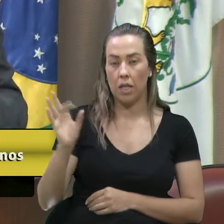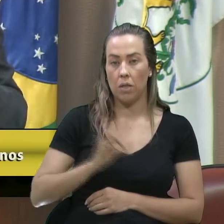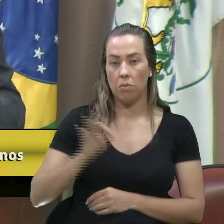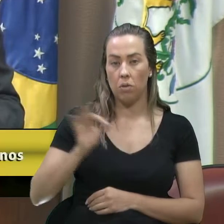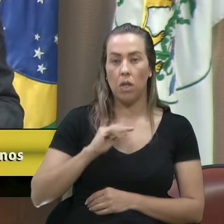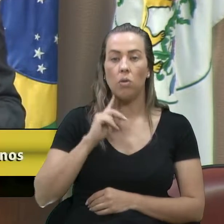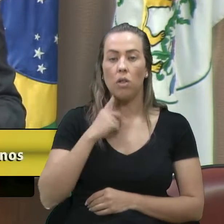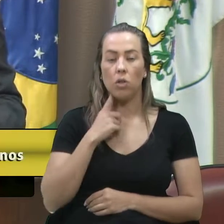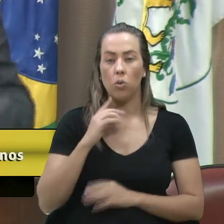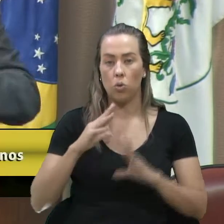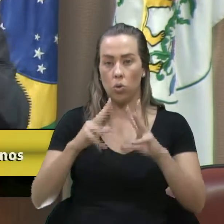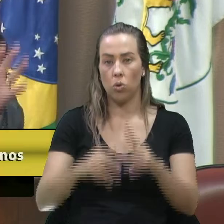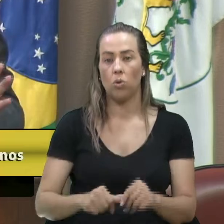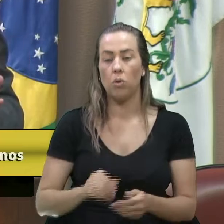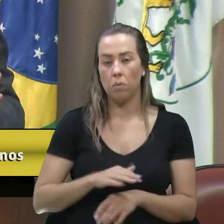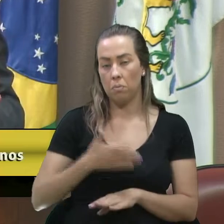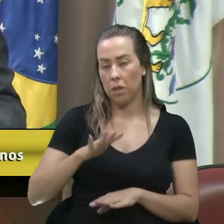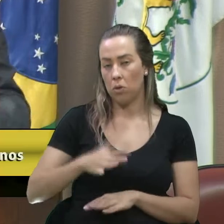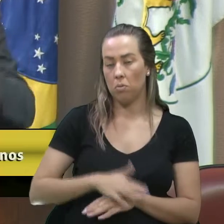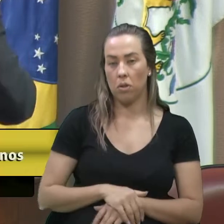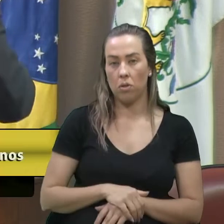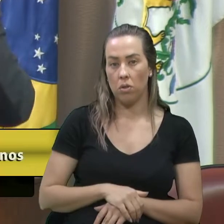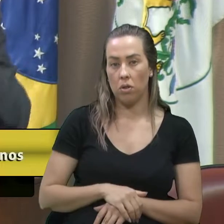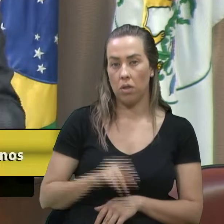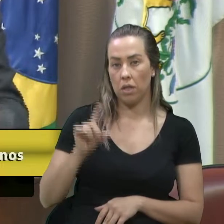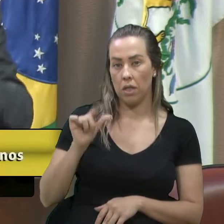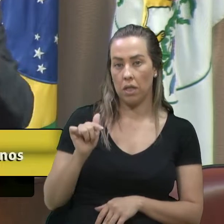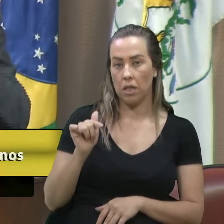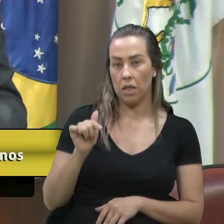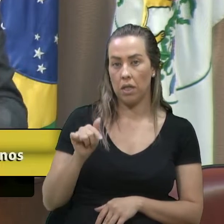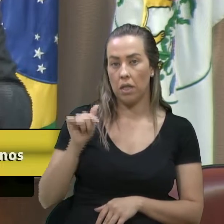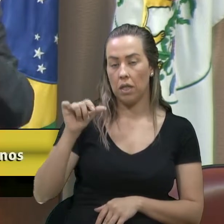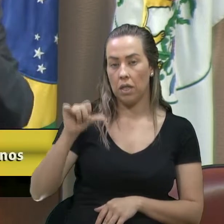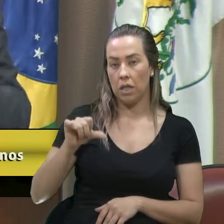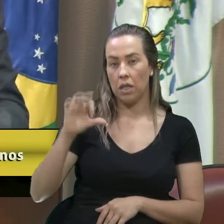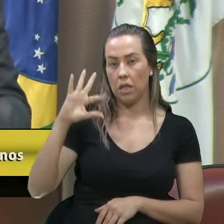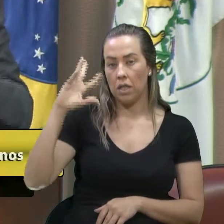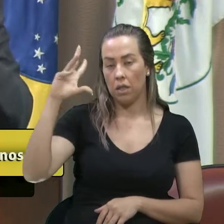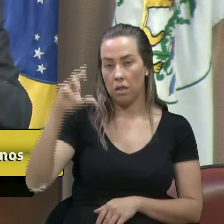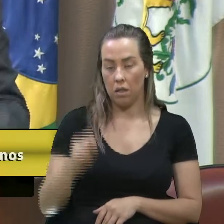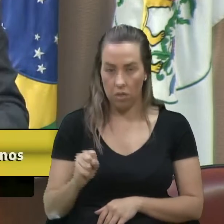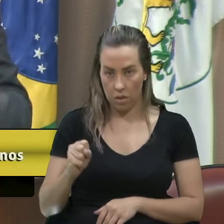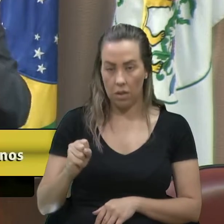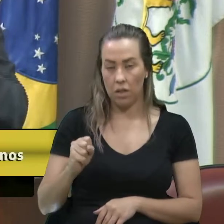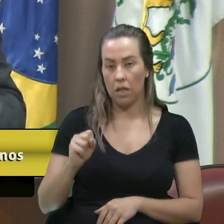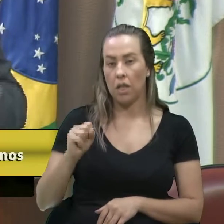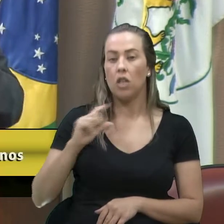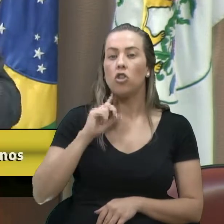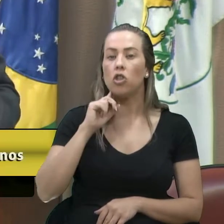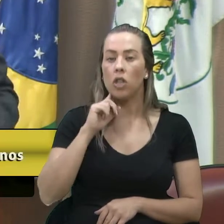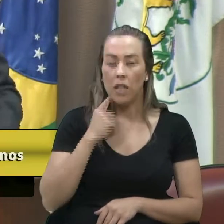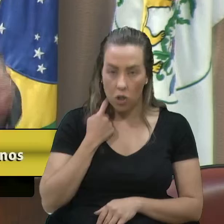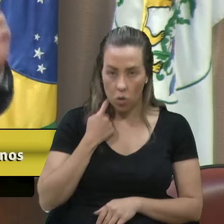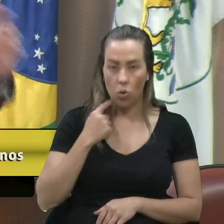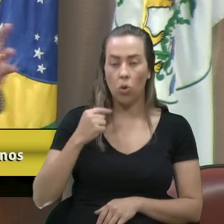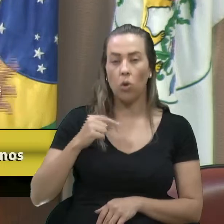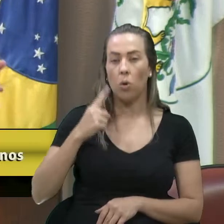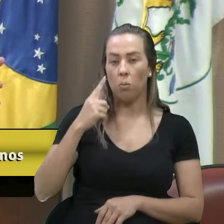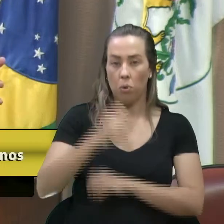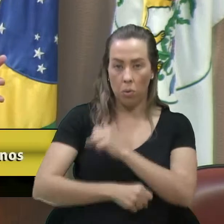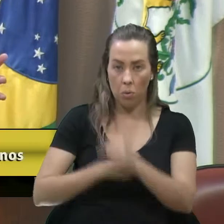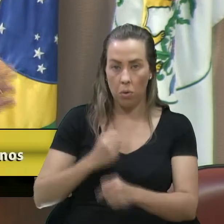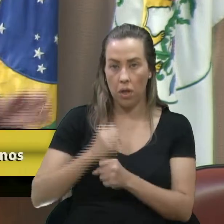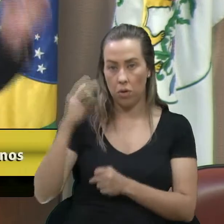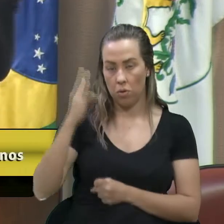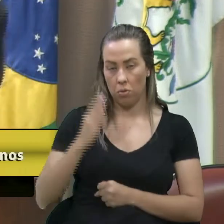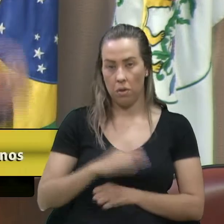3% de um total de mais ou menos 79 milhões de toneladas de lixo produzidas por ano no